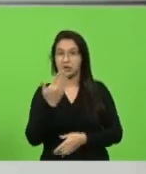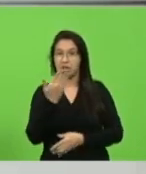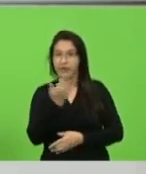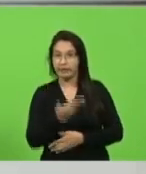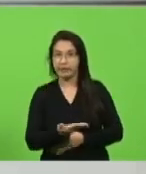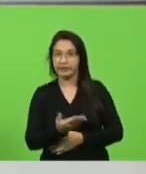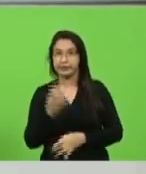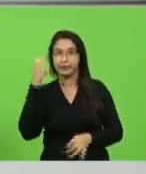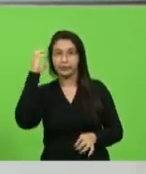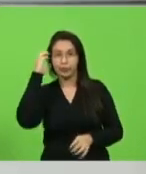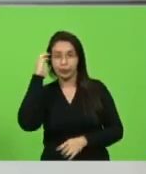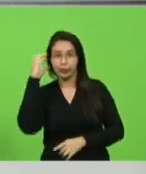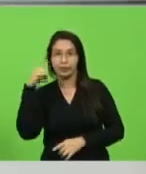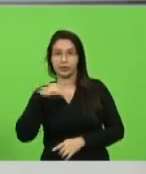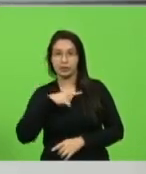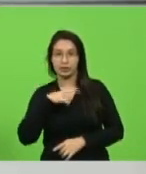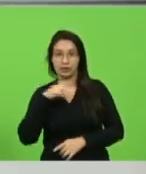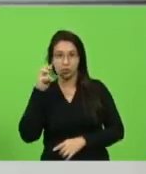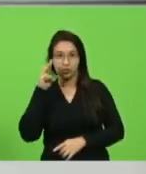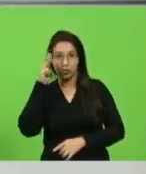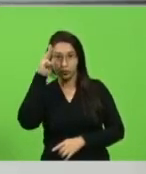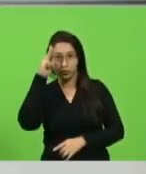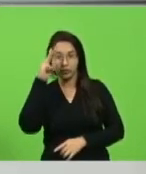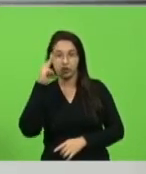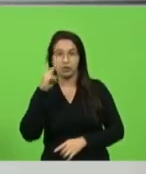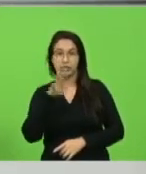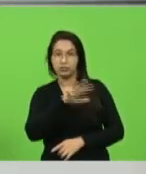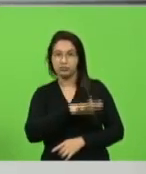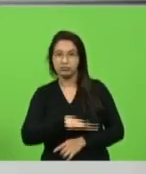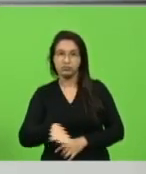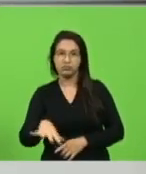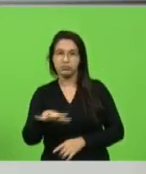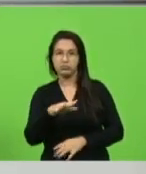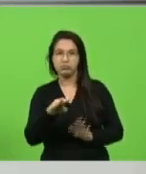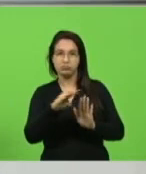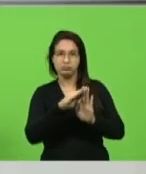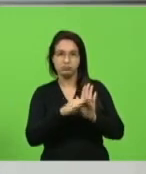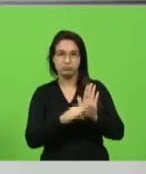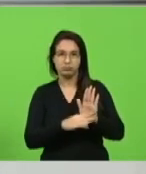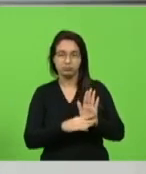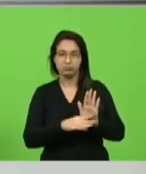autoria do senhor governador em relação aos tipos previstos na Lei